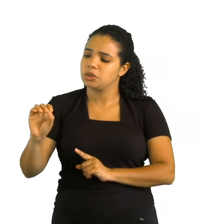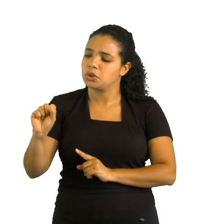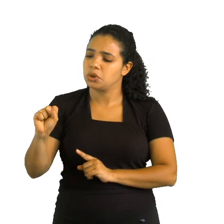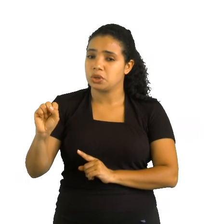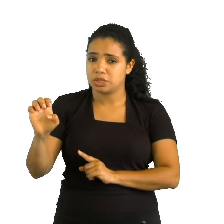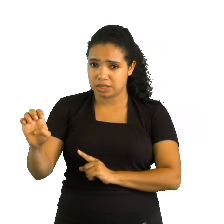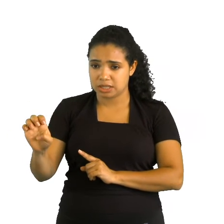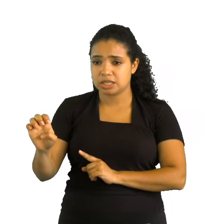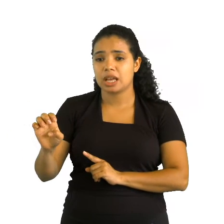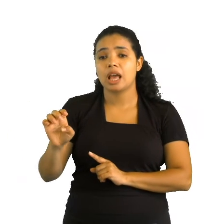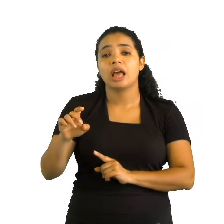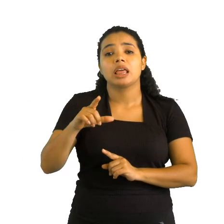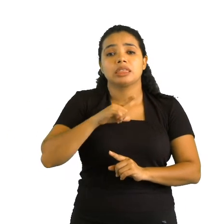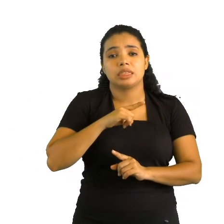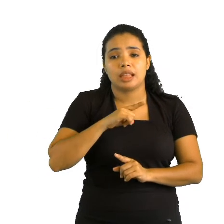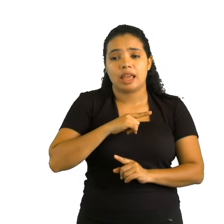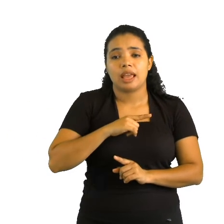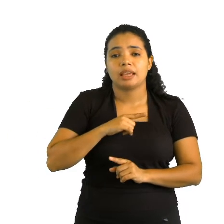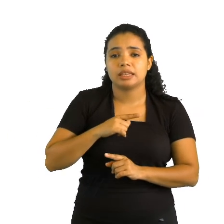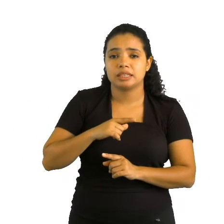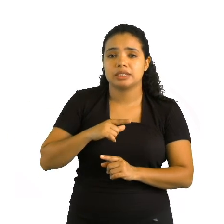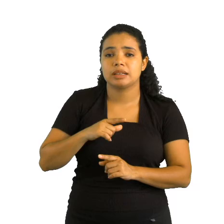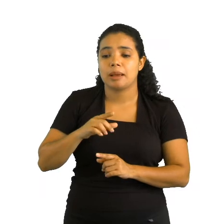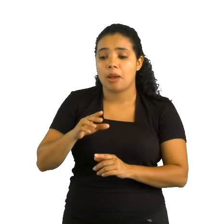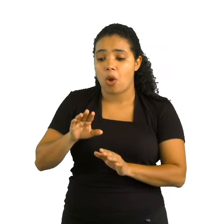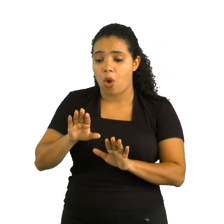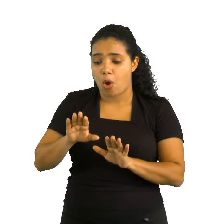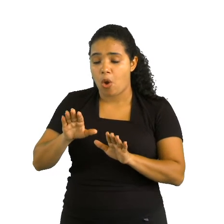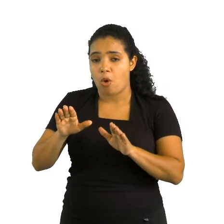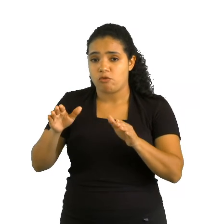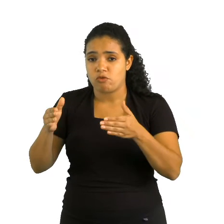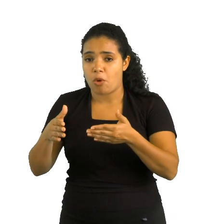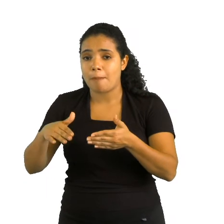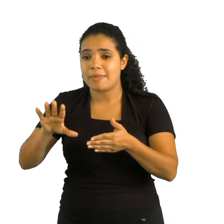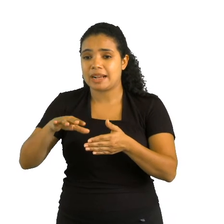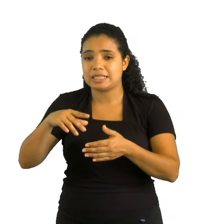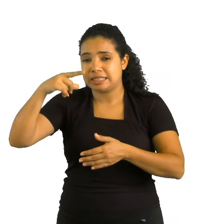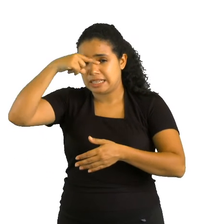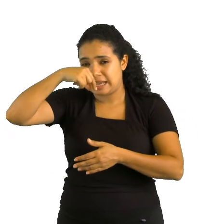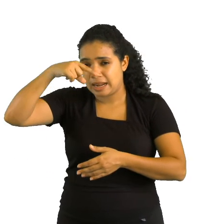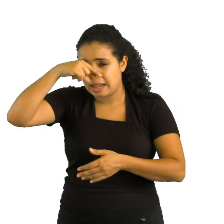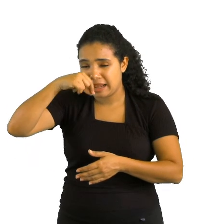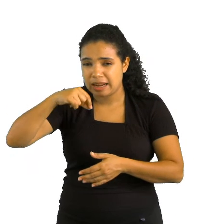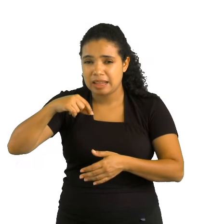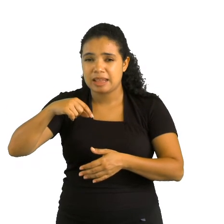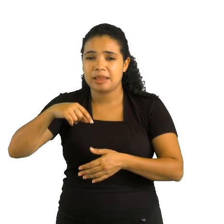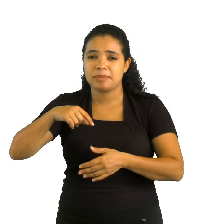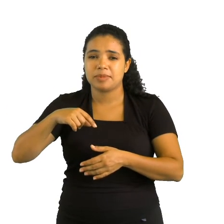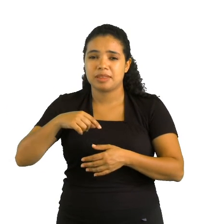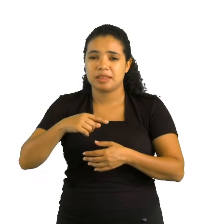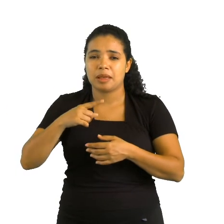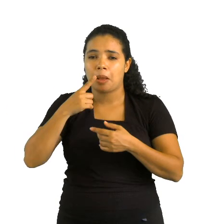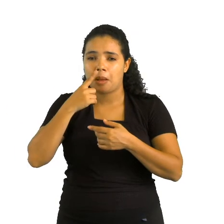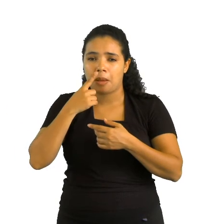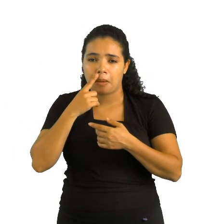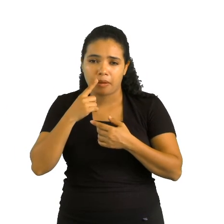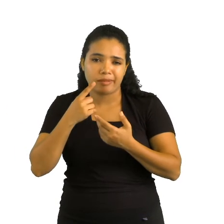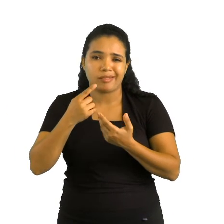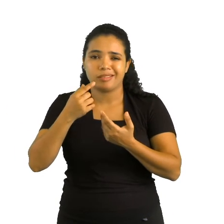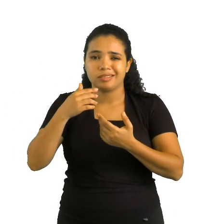destaque as viroses respiratórias, como a gripe, os resfriados e as viroses